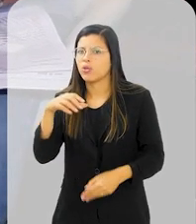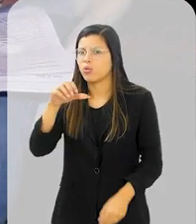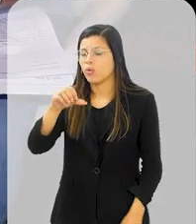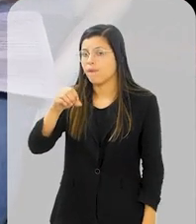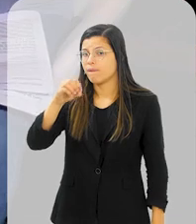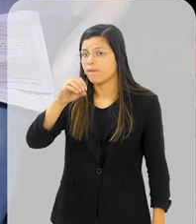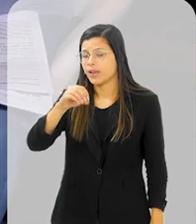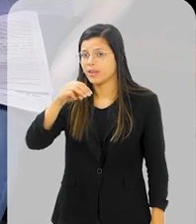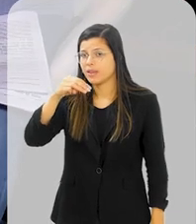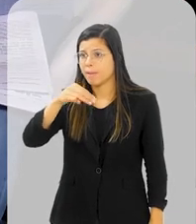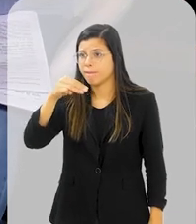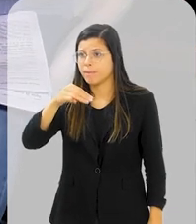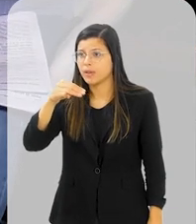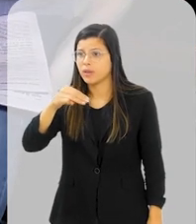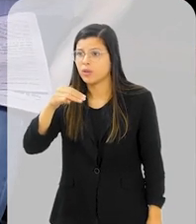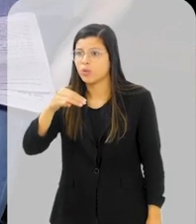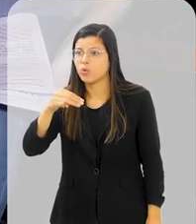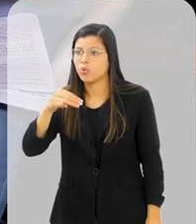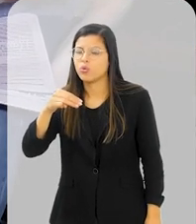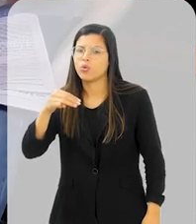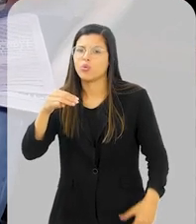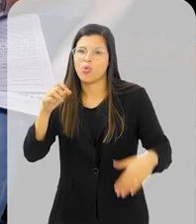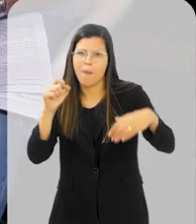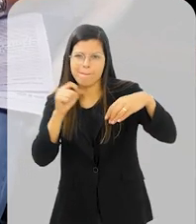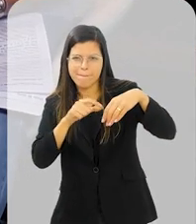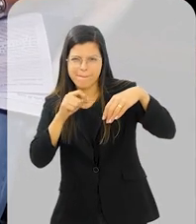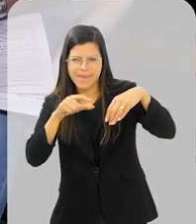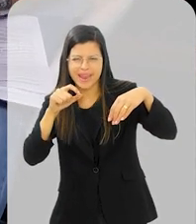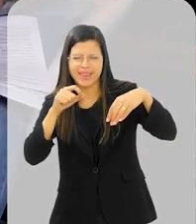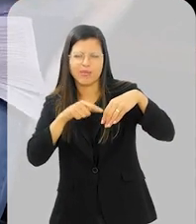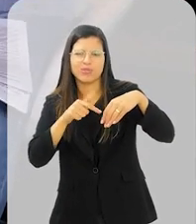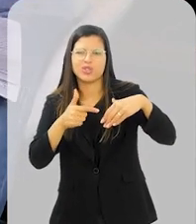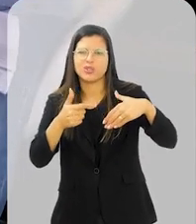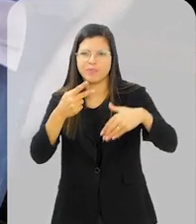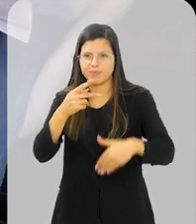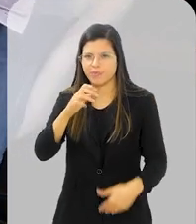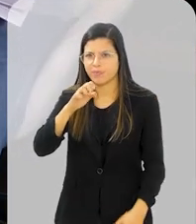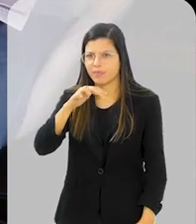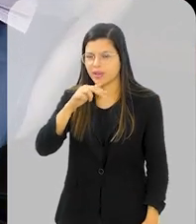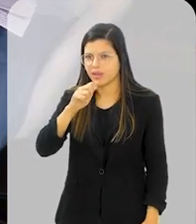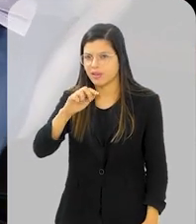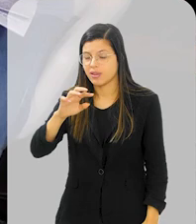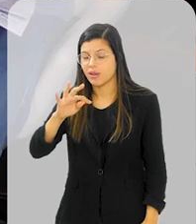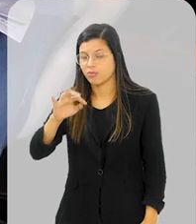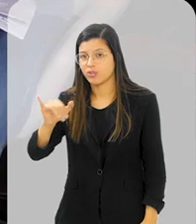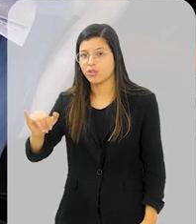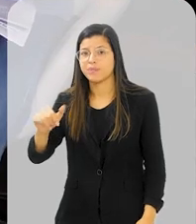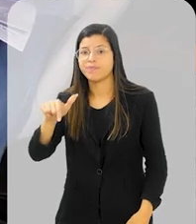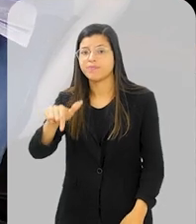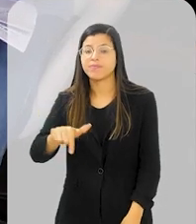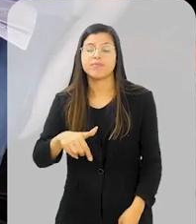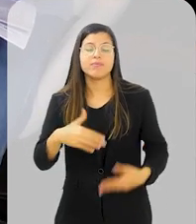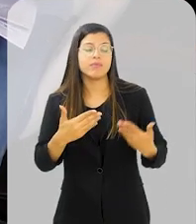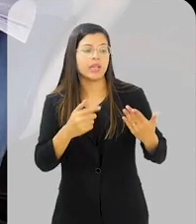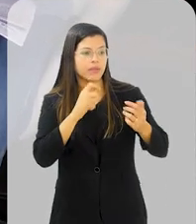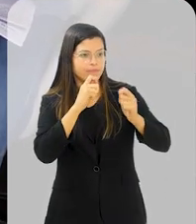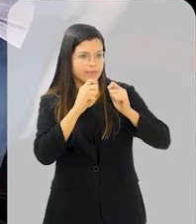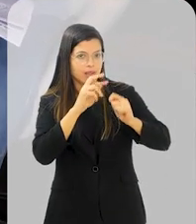90 minutos nos tiros livres da marca do pênalti. Rafael Marques, você tocou numa